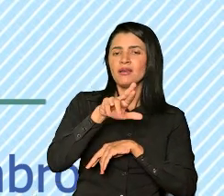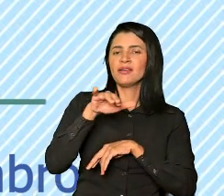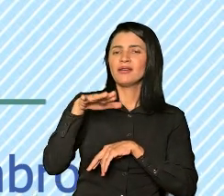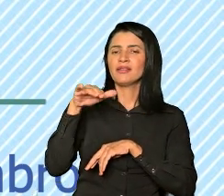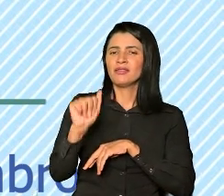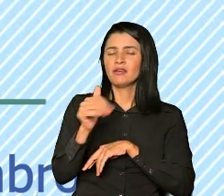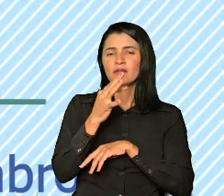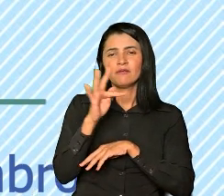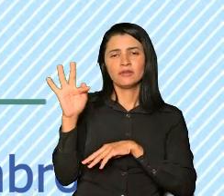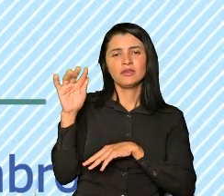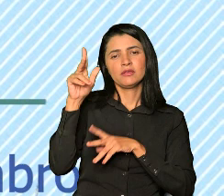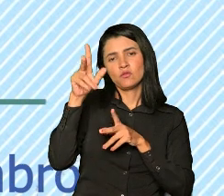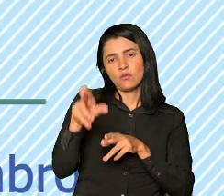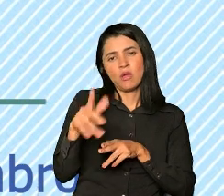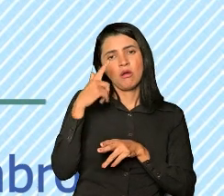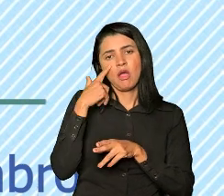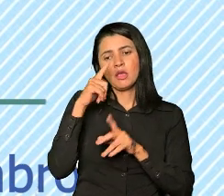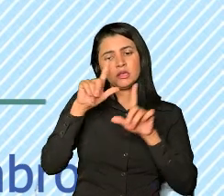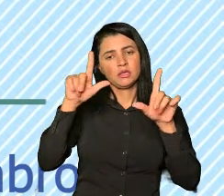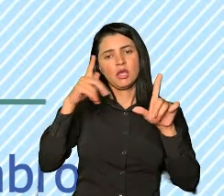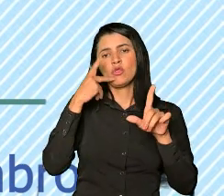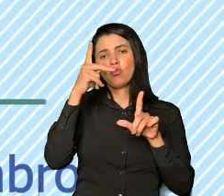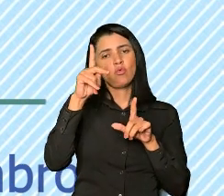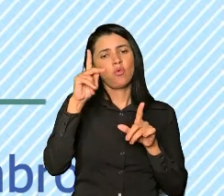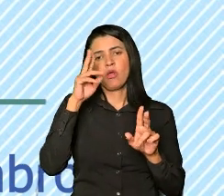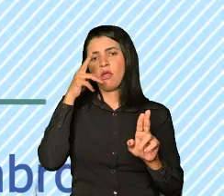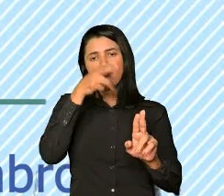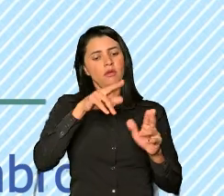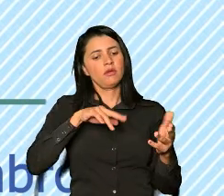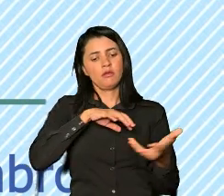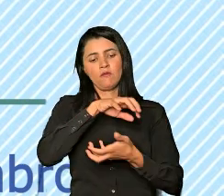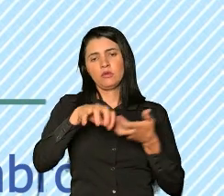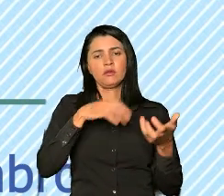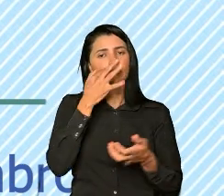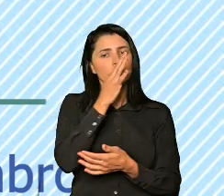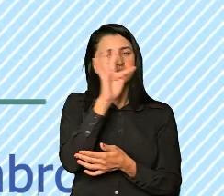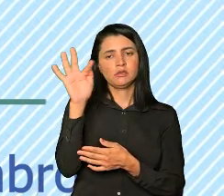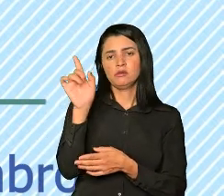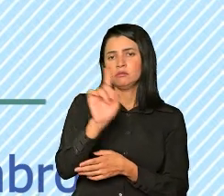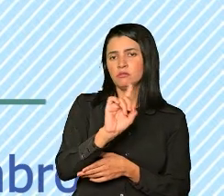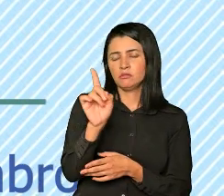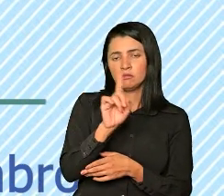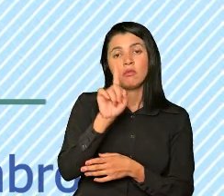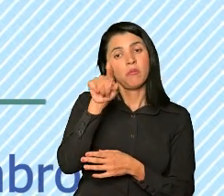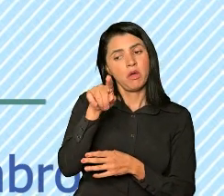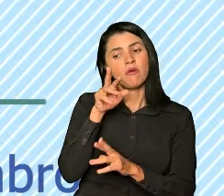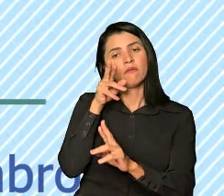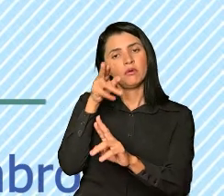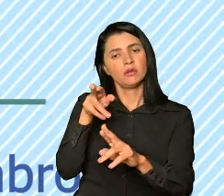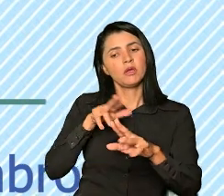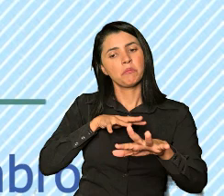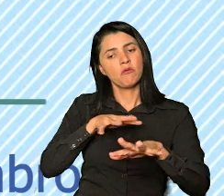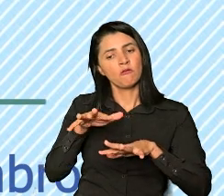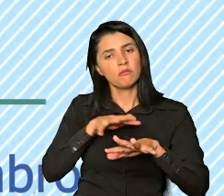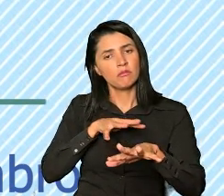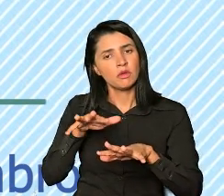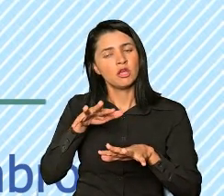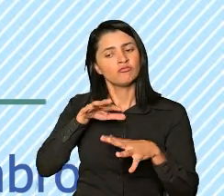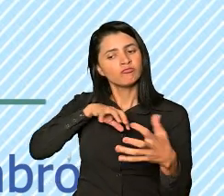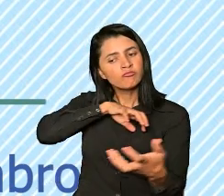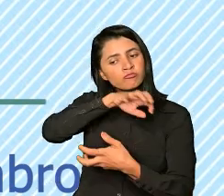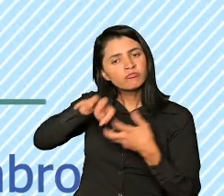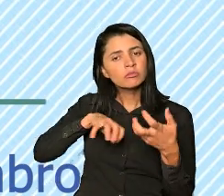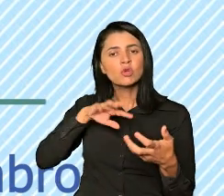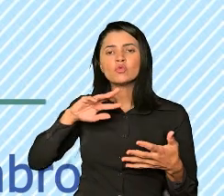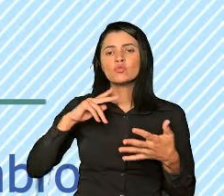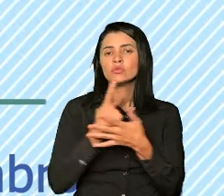claro que esse quadro ele não retrata a Revolução Francesa. Ele retrata o movimento revolucionário, né,